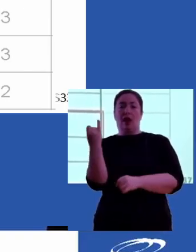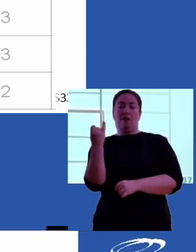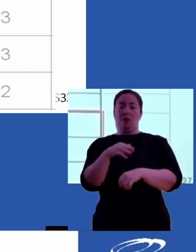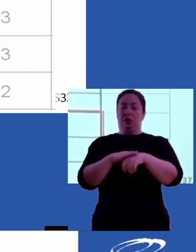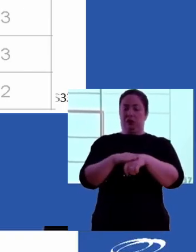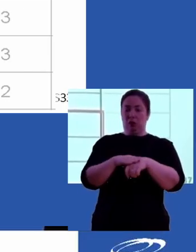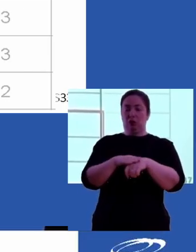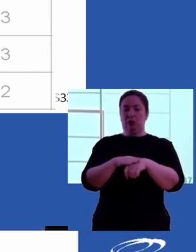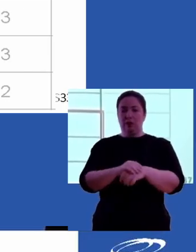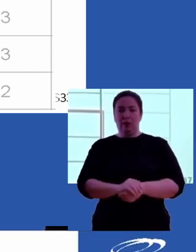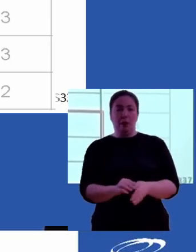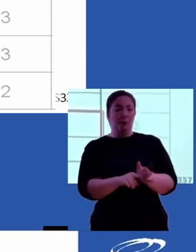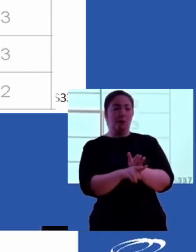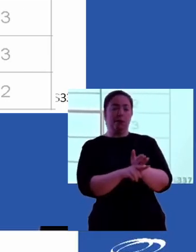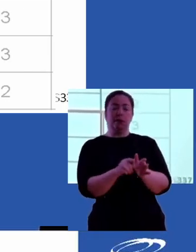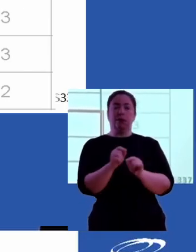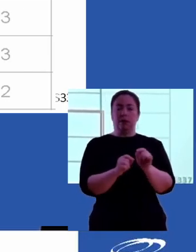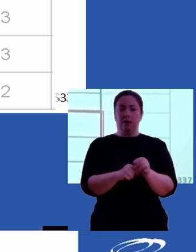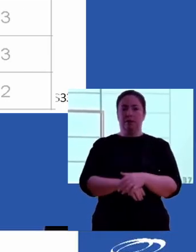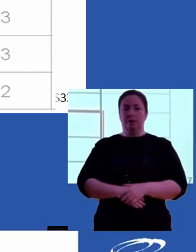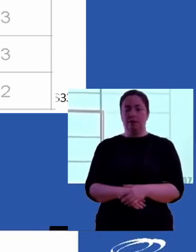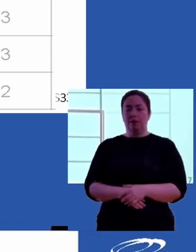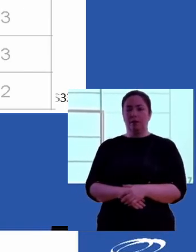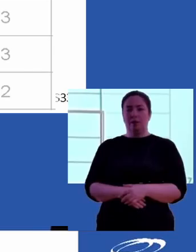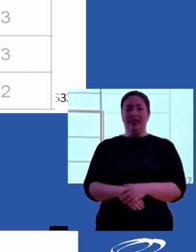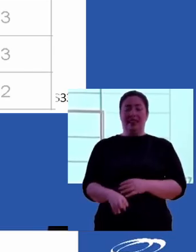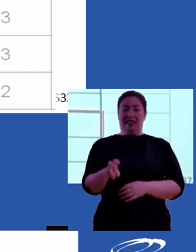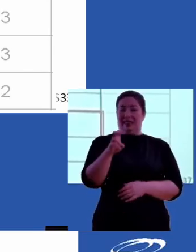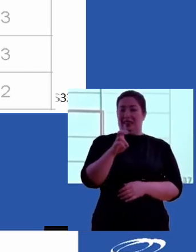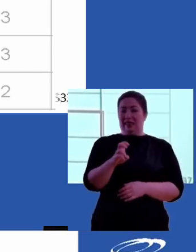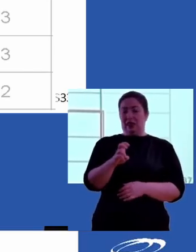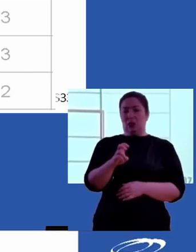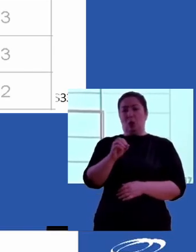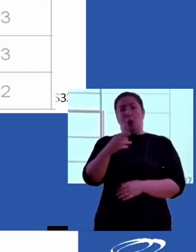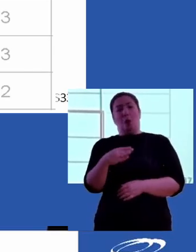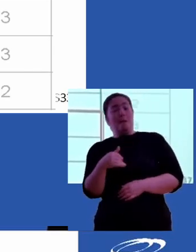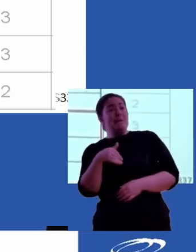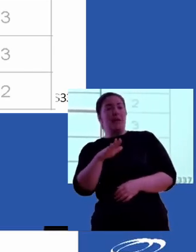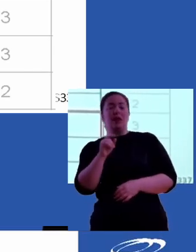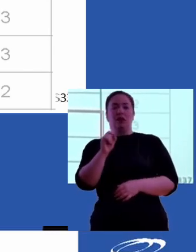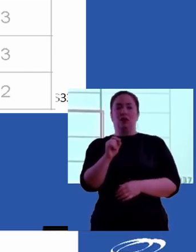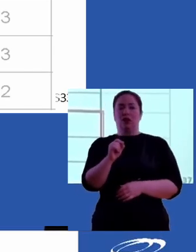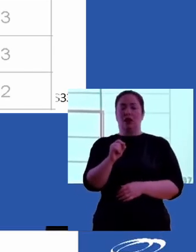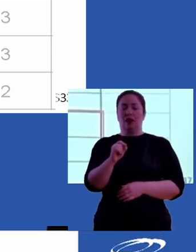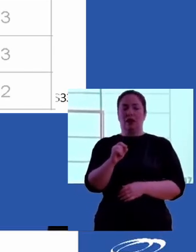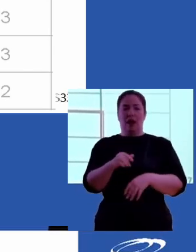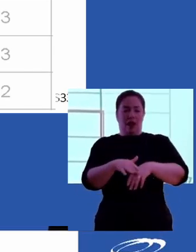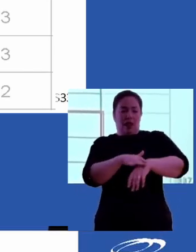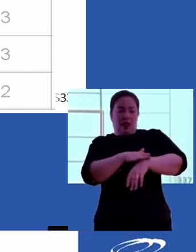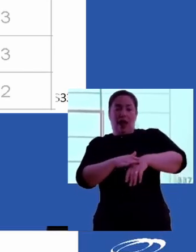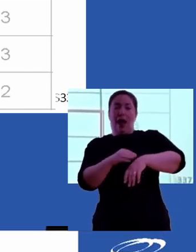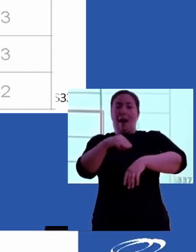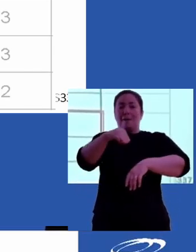do histopatológico, então, se houver mais de 5 neutrófilos em 5 ou mais campos de grande aumento, na membrana periprotética, é importante